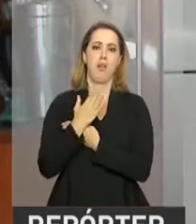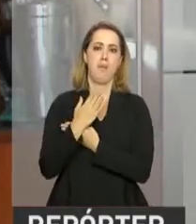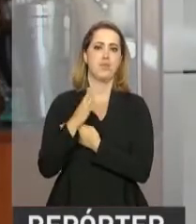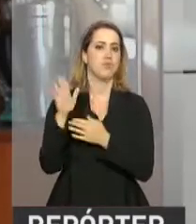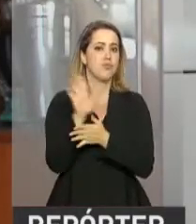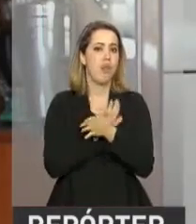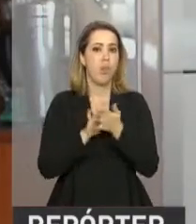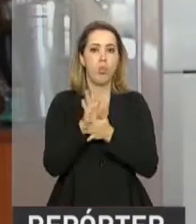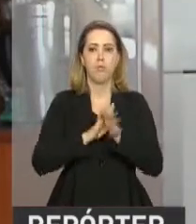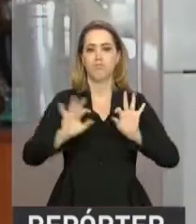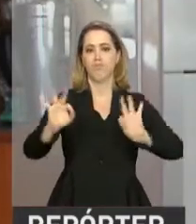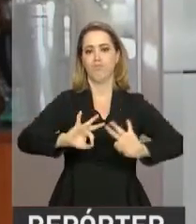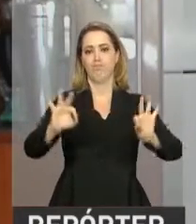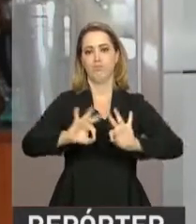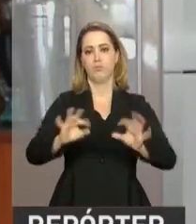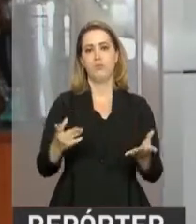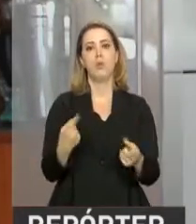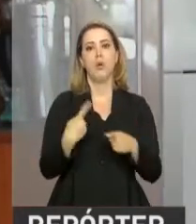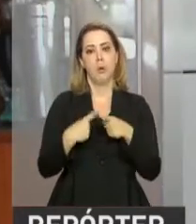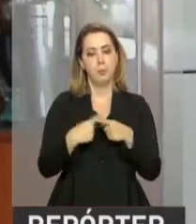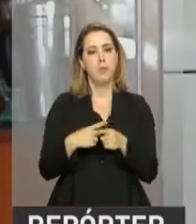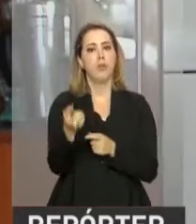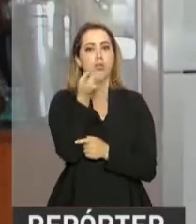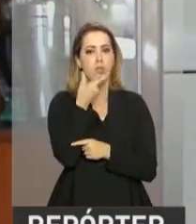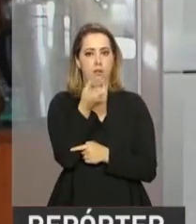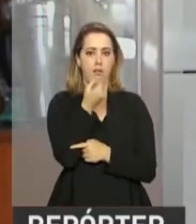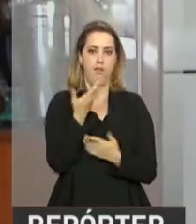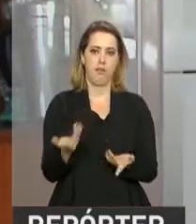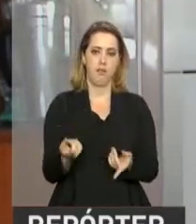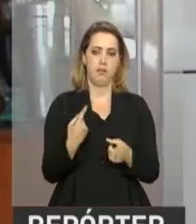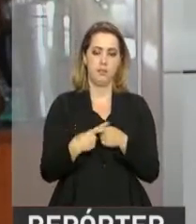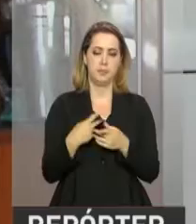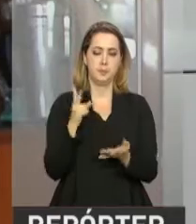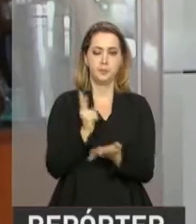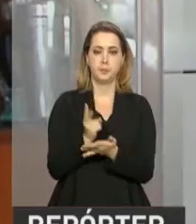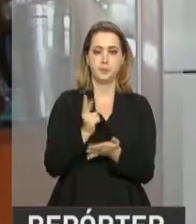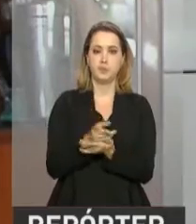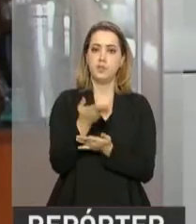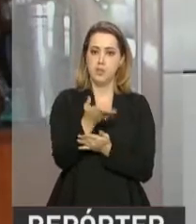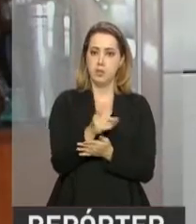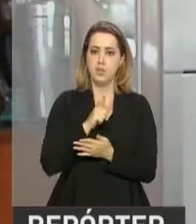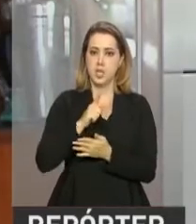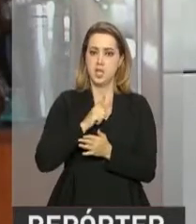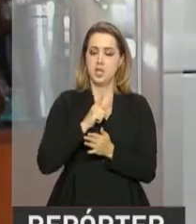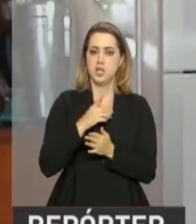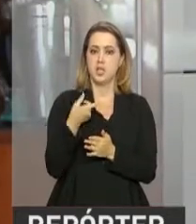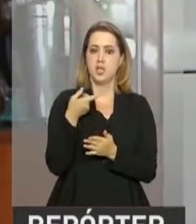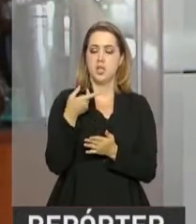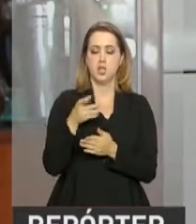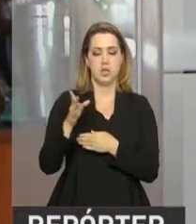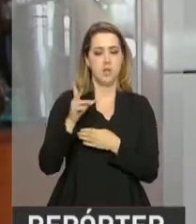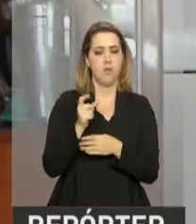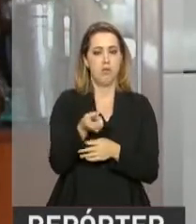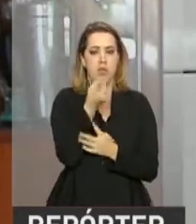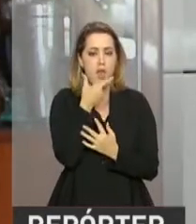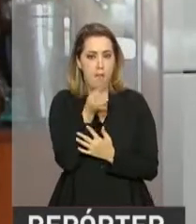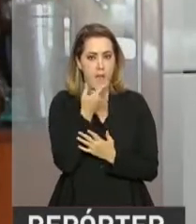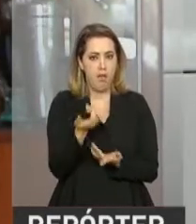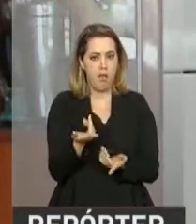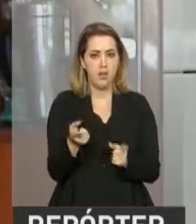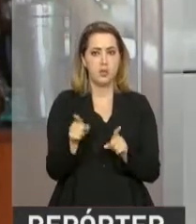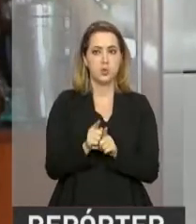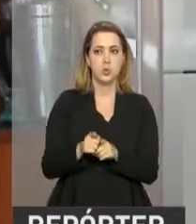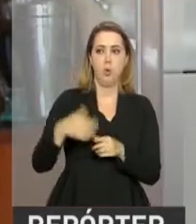litro de leite assunto totalmente que tem medicação que o mesmo você fazendo pelo plano de saúde você tem medicações que você gasta